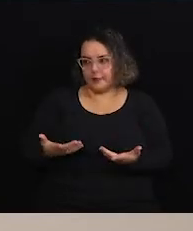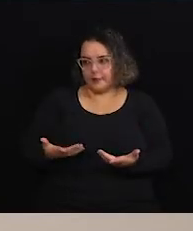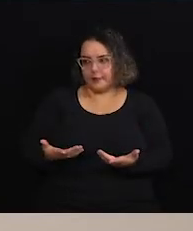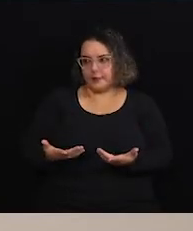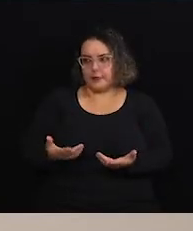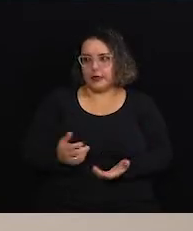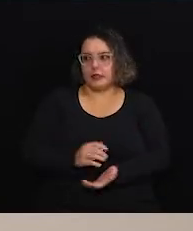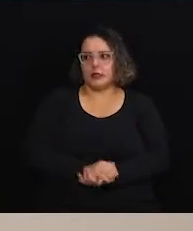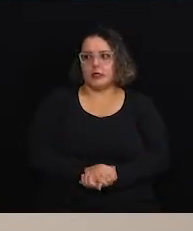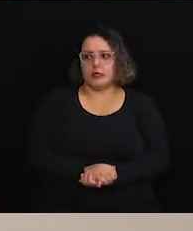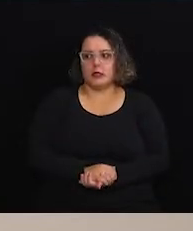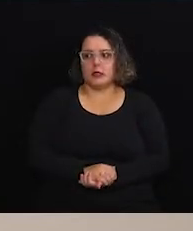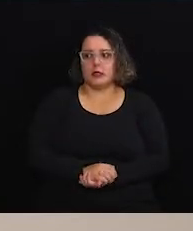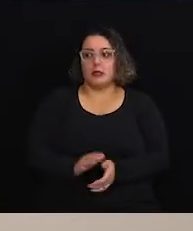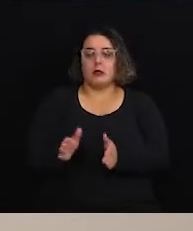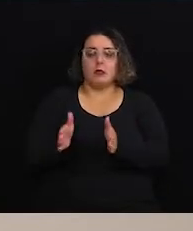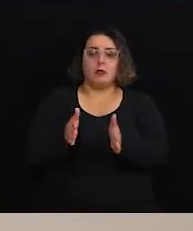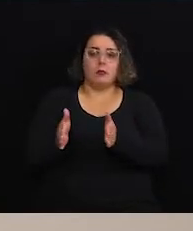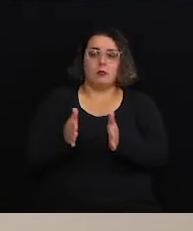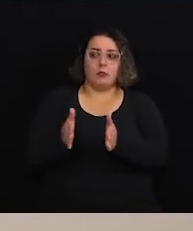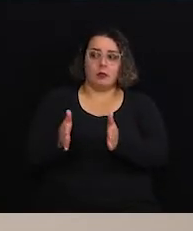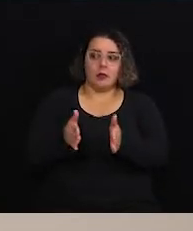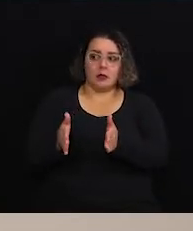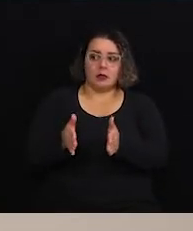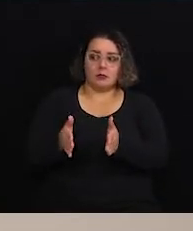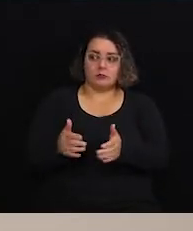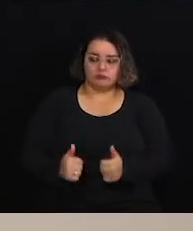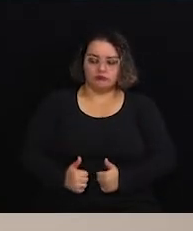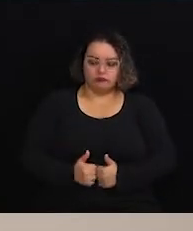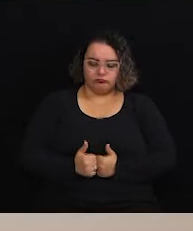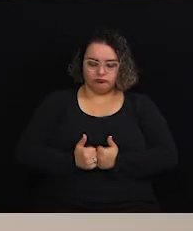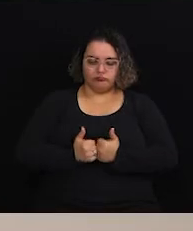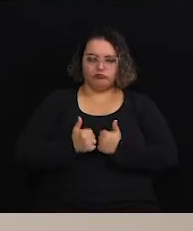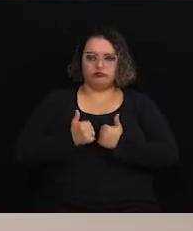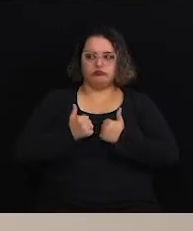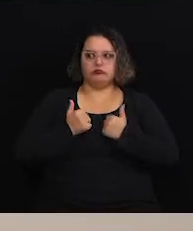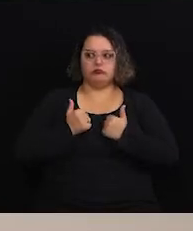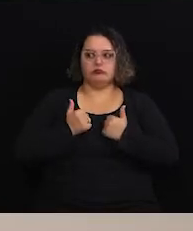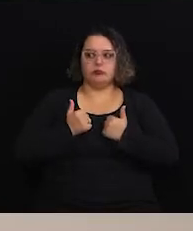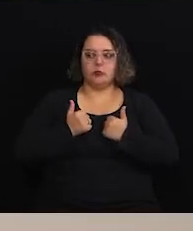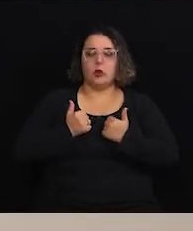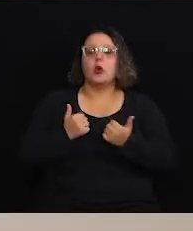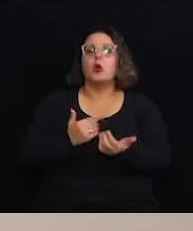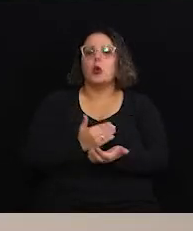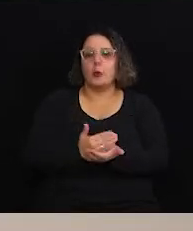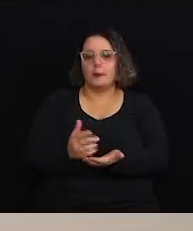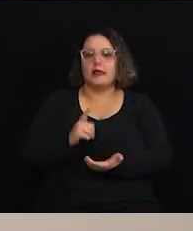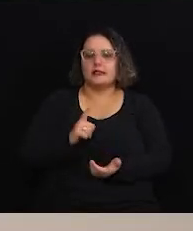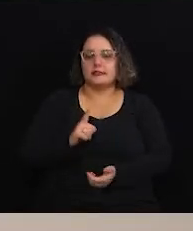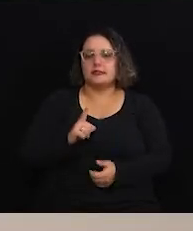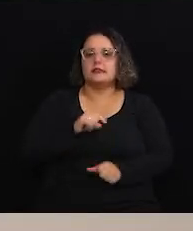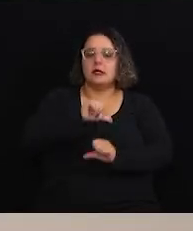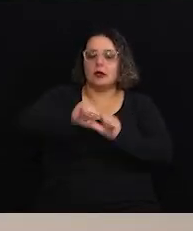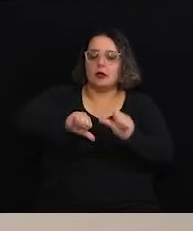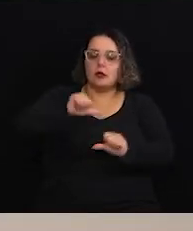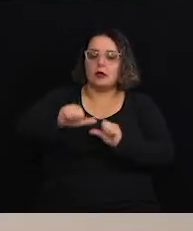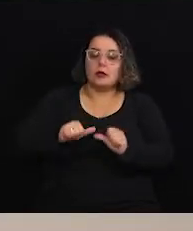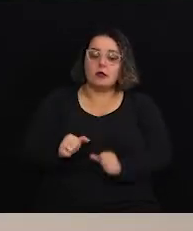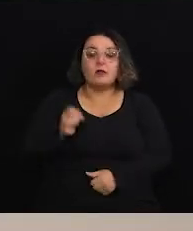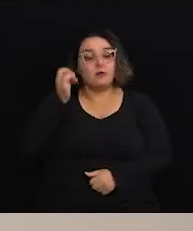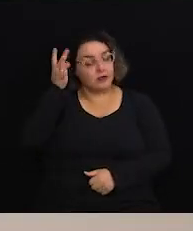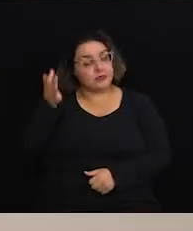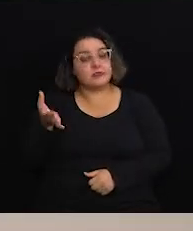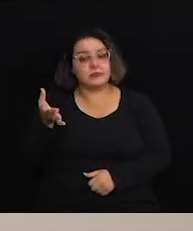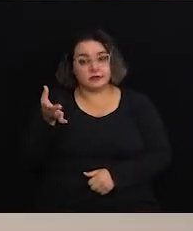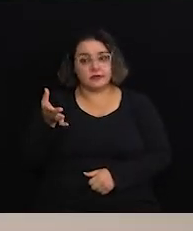essa, né, é um período que a parte imunológica da mulher começa a sofrer alguma alteração que poderia estar facilitando,